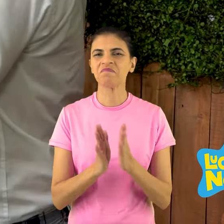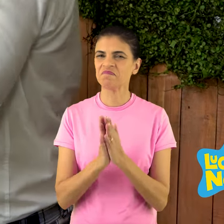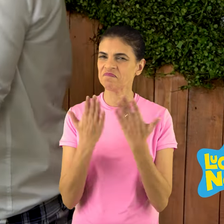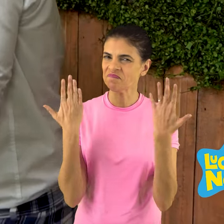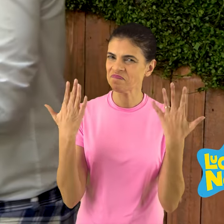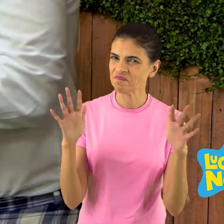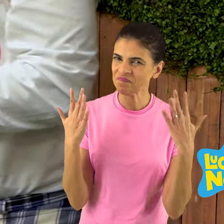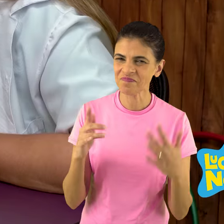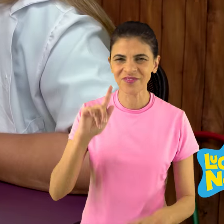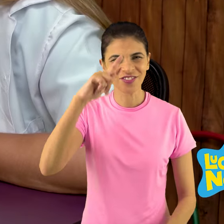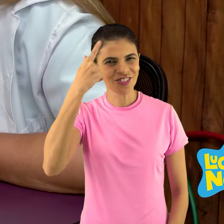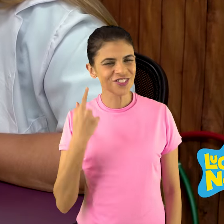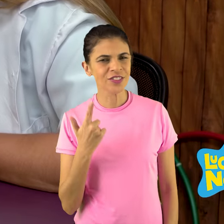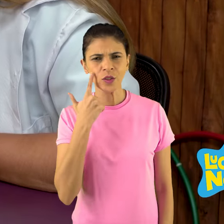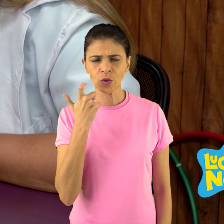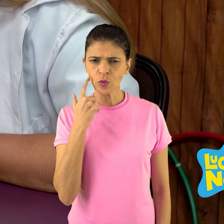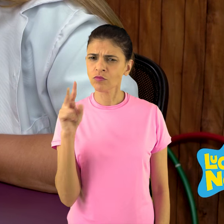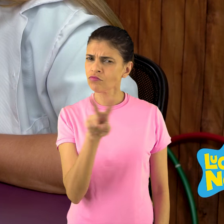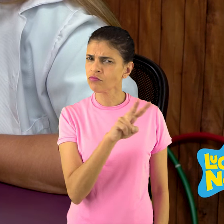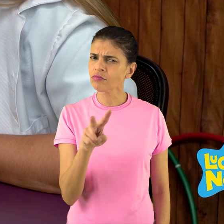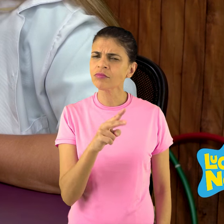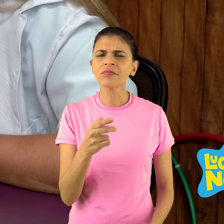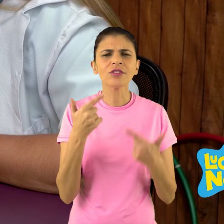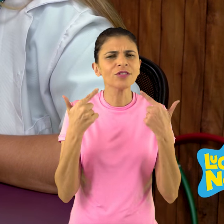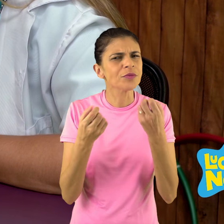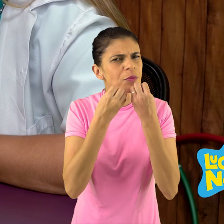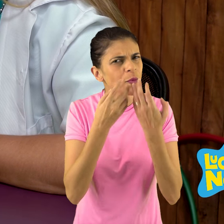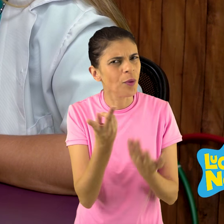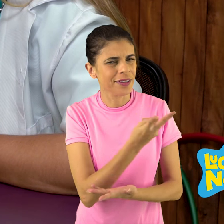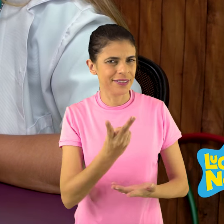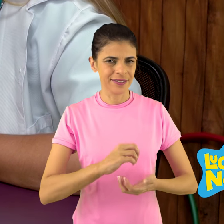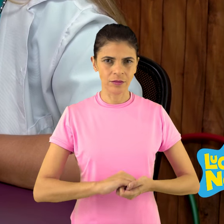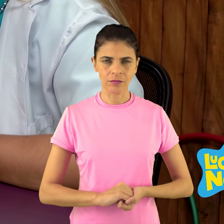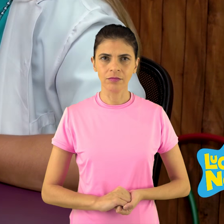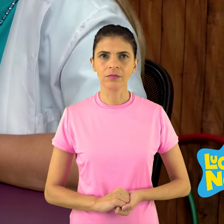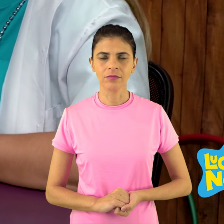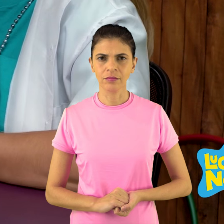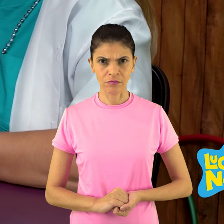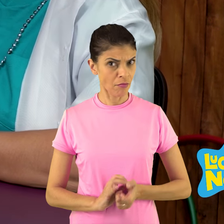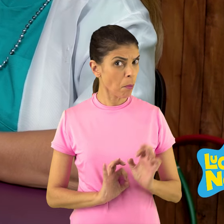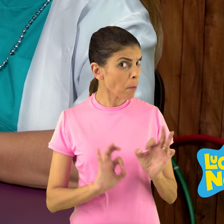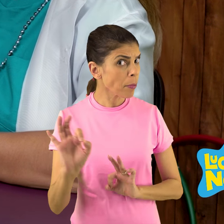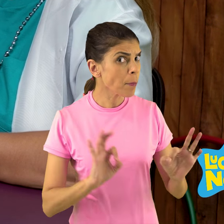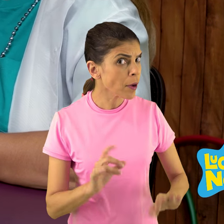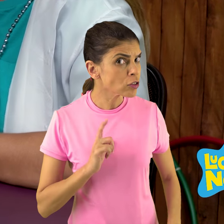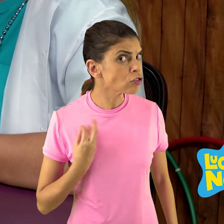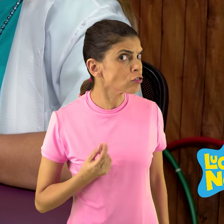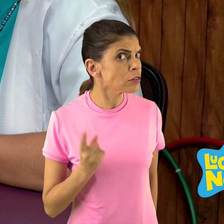Parabéns, Lucas e Gi. Boa sorte nos jogos escolares. Estão